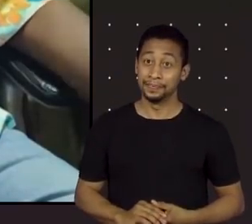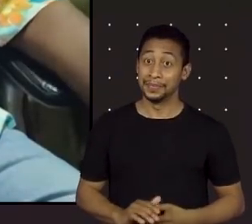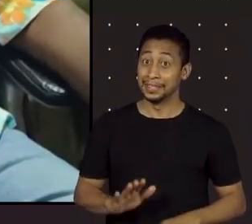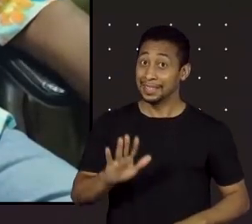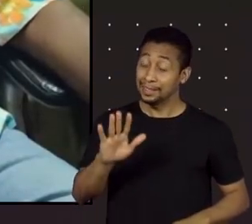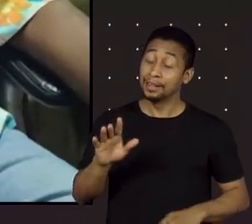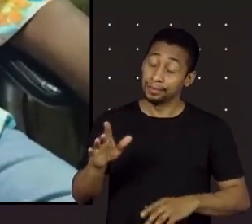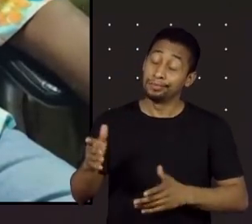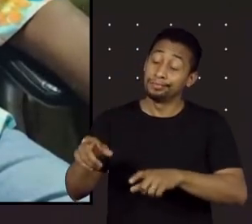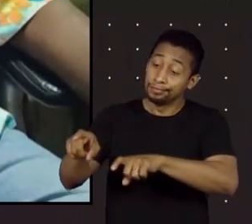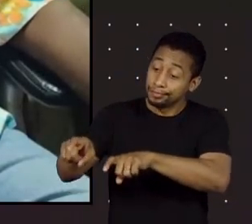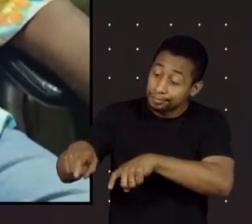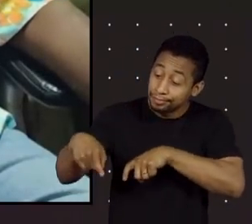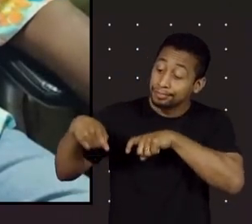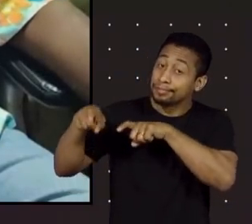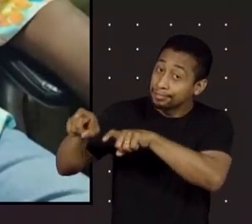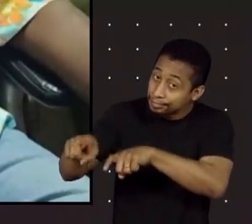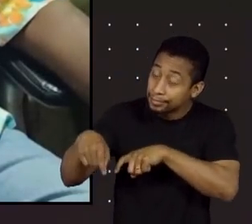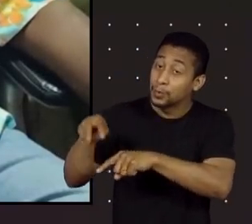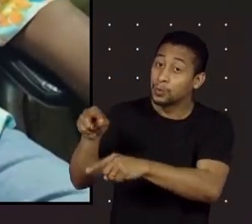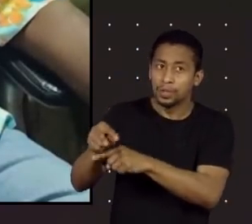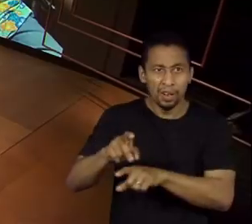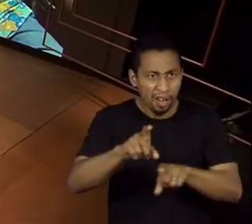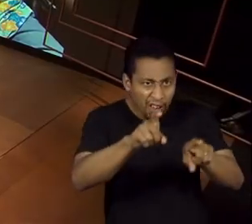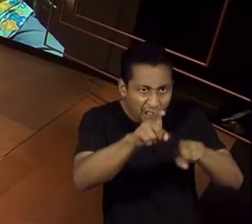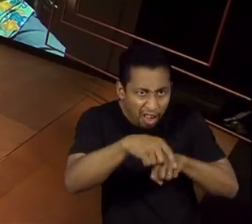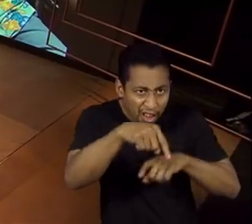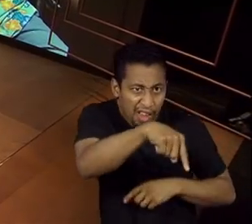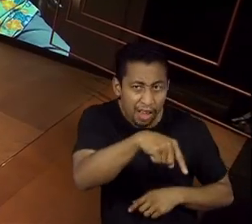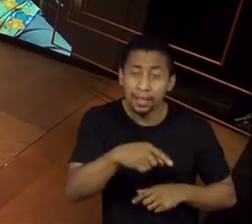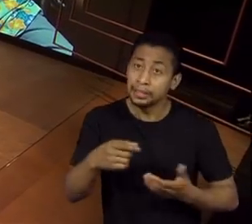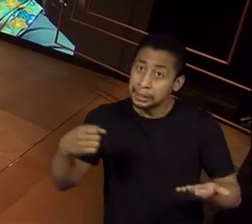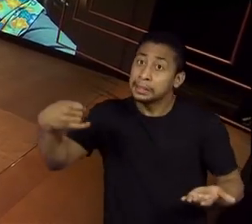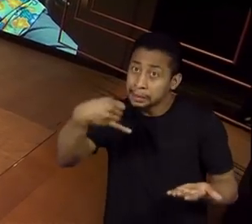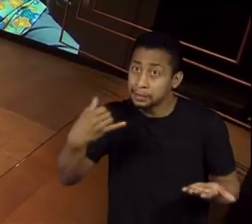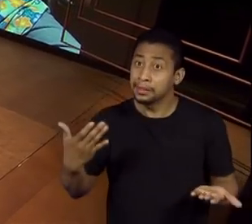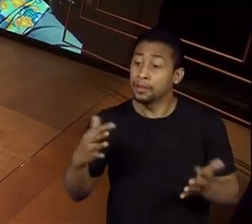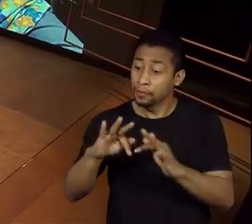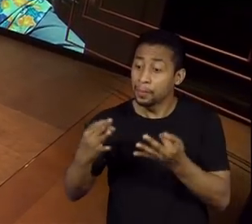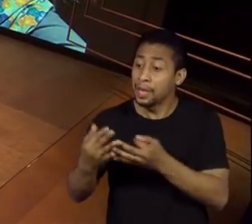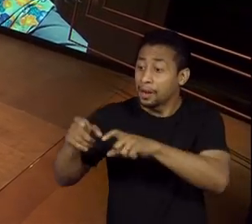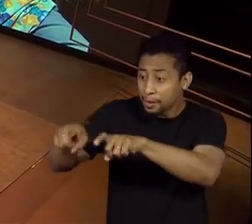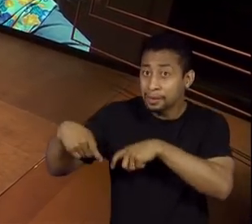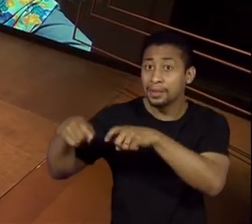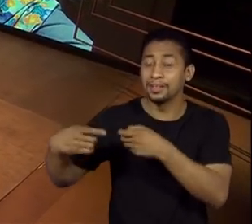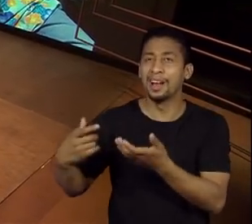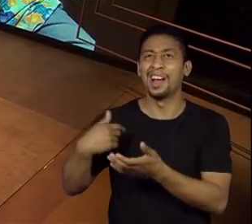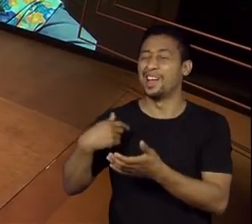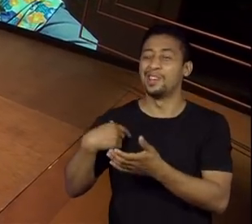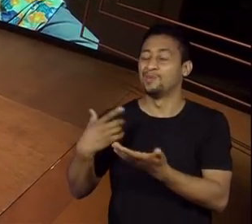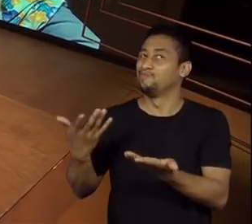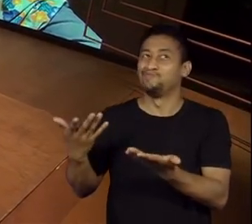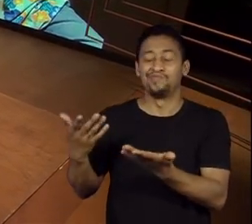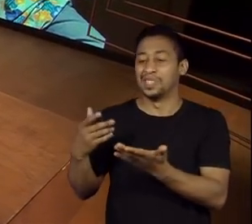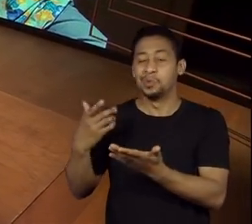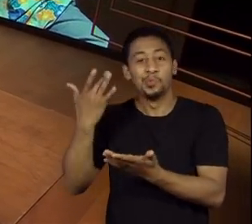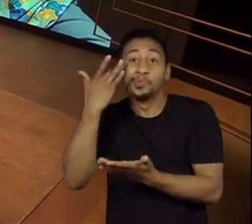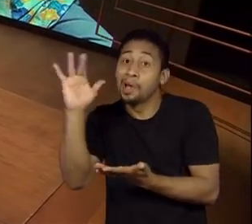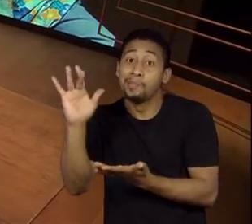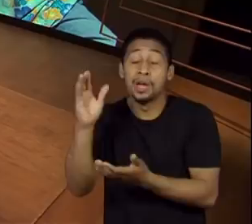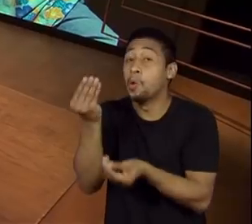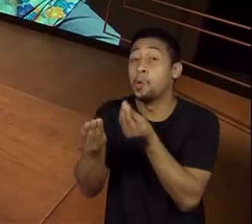Roça, né? Roça. Todo mundo da roça. Eu só vim embora porque eu não sabia capinar direito, né? Então tive